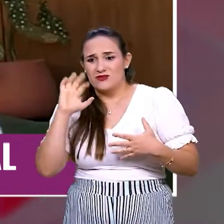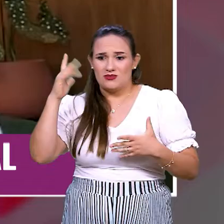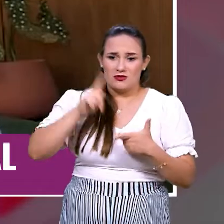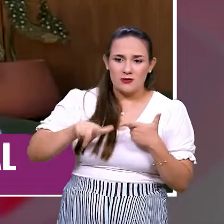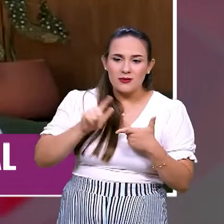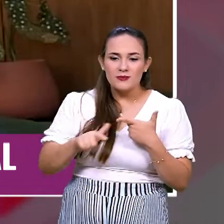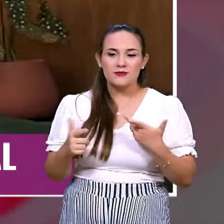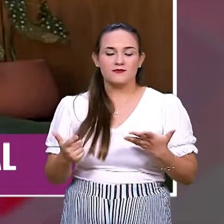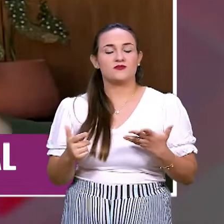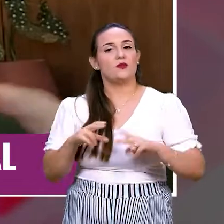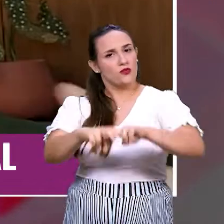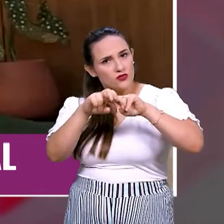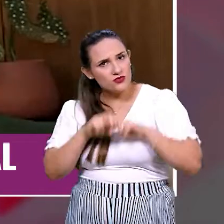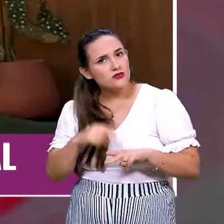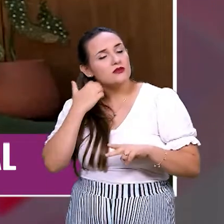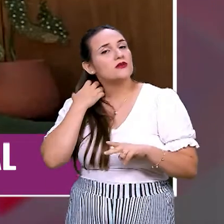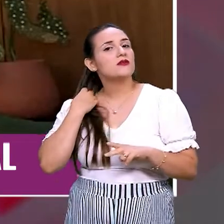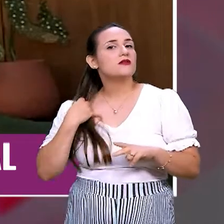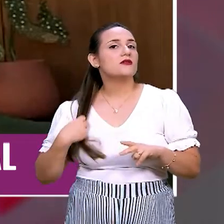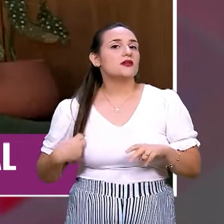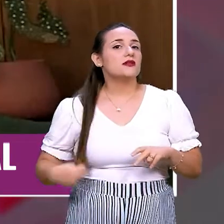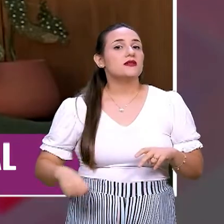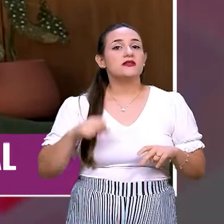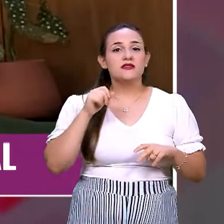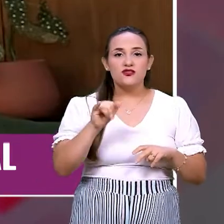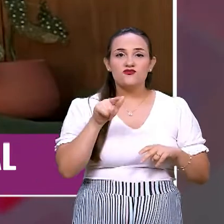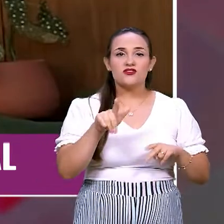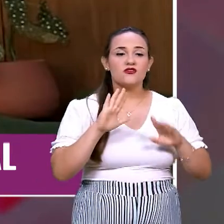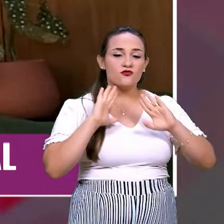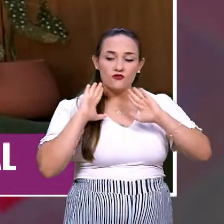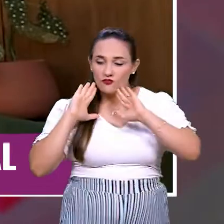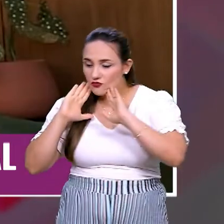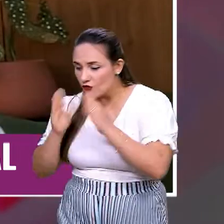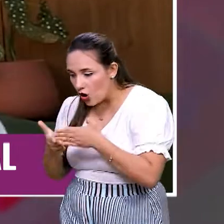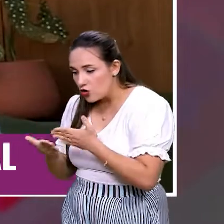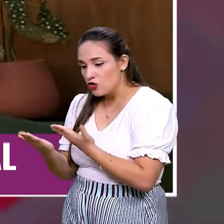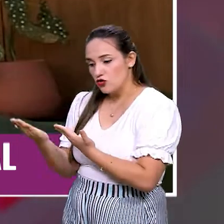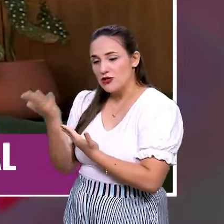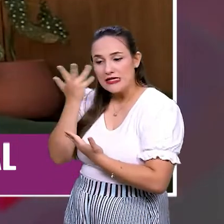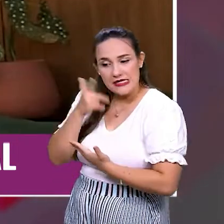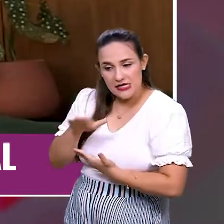Então, trabalhar com as crianças mais novas, a